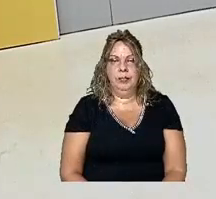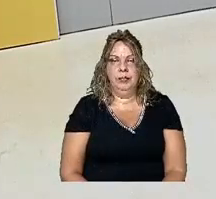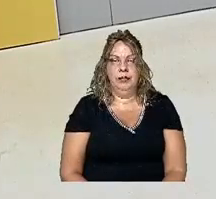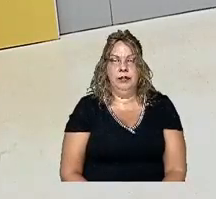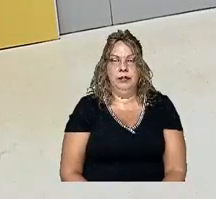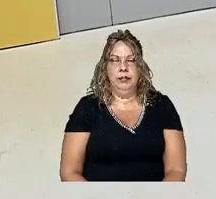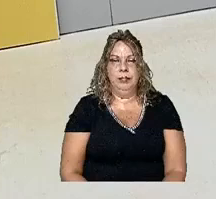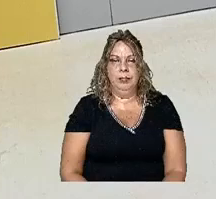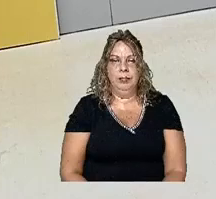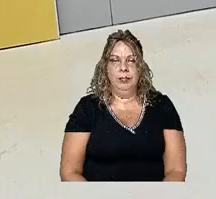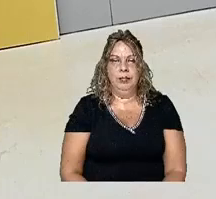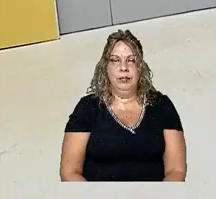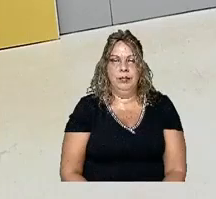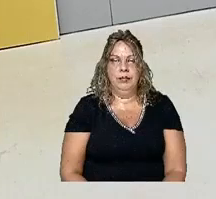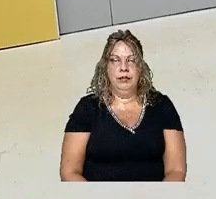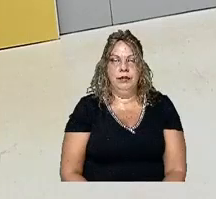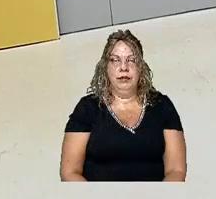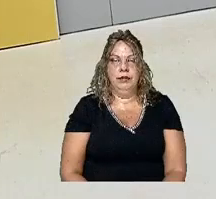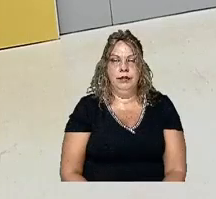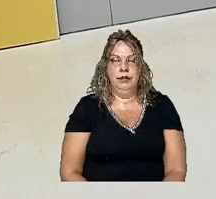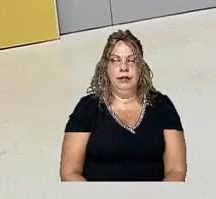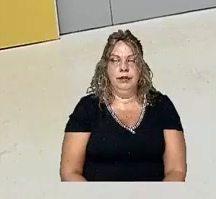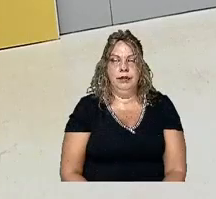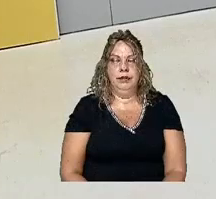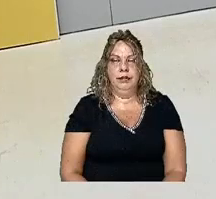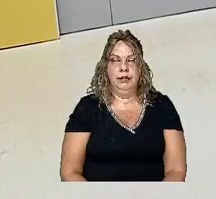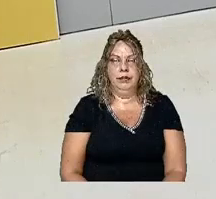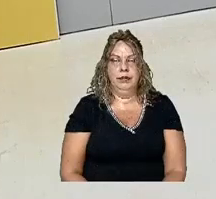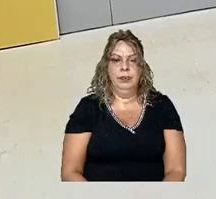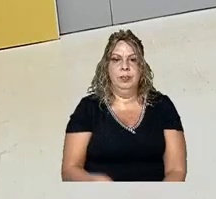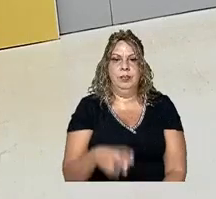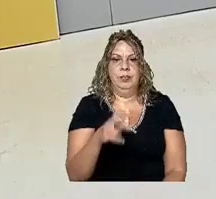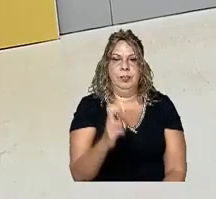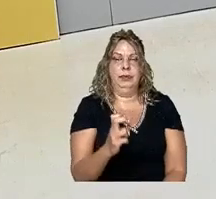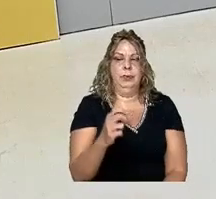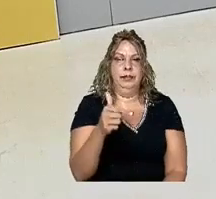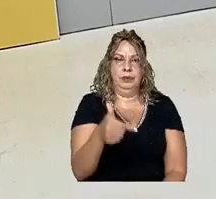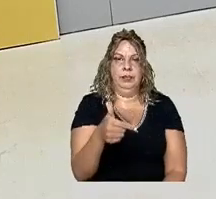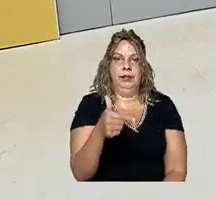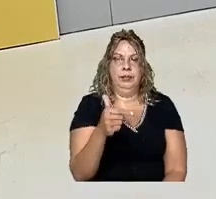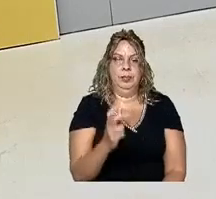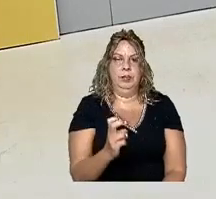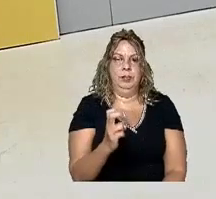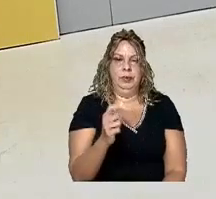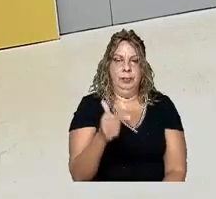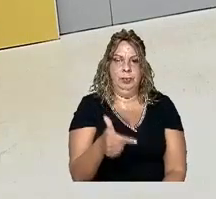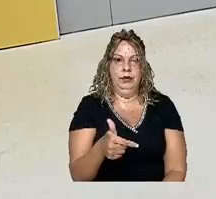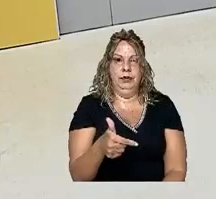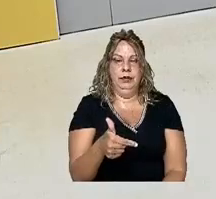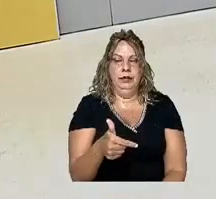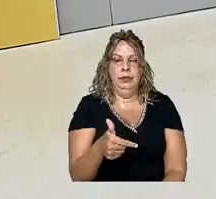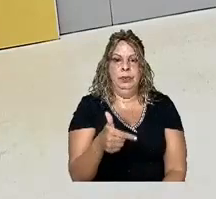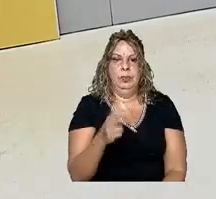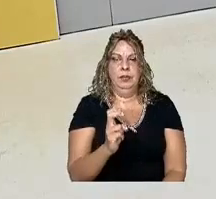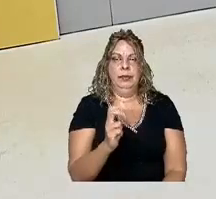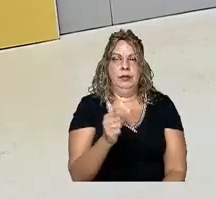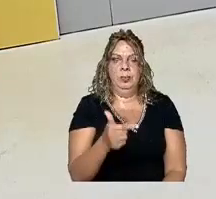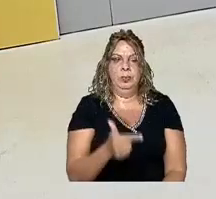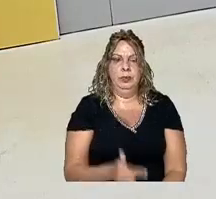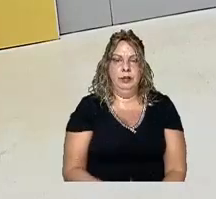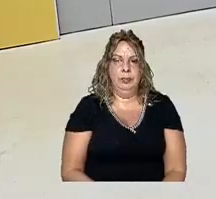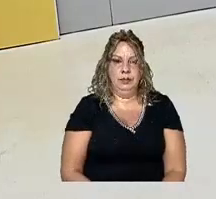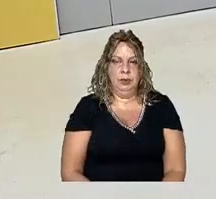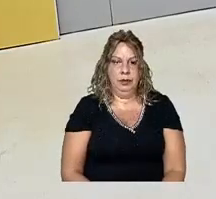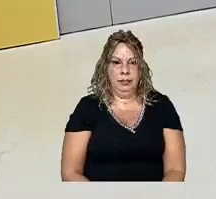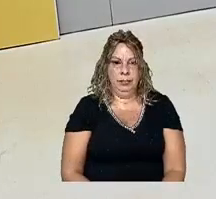começar bem a semana com dindinho no bolso, 52 agora, 52, 52,